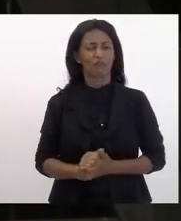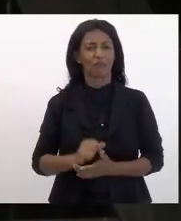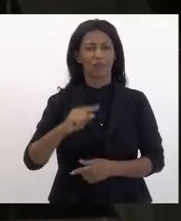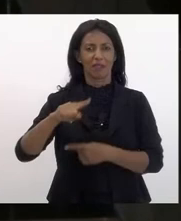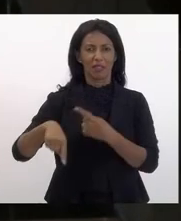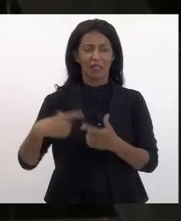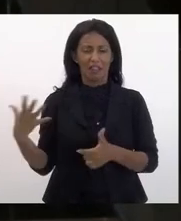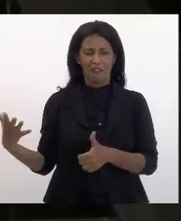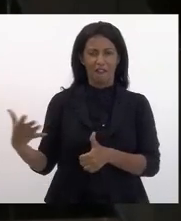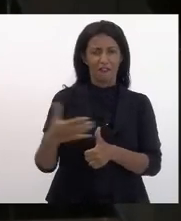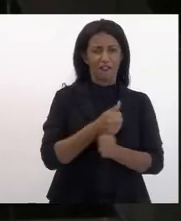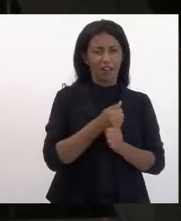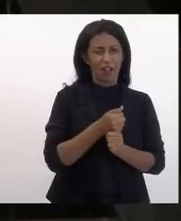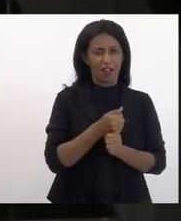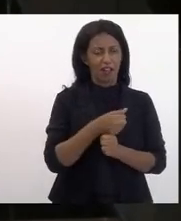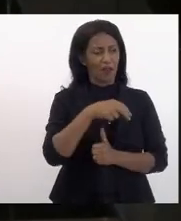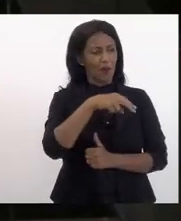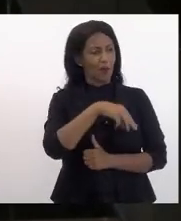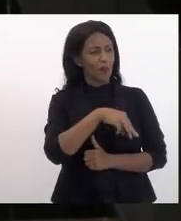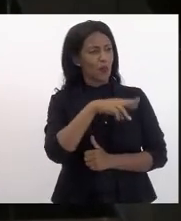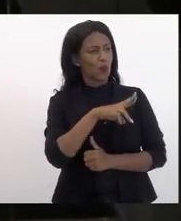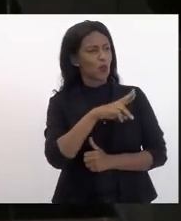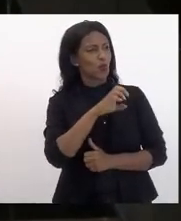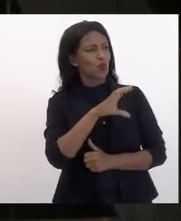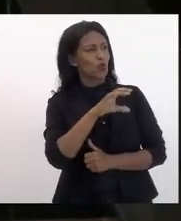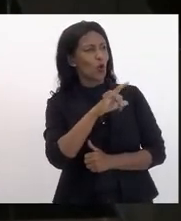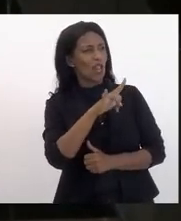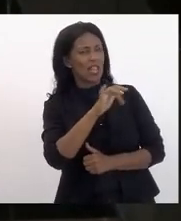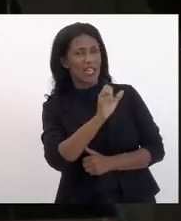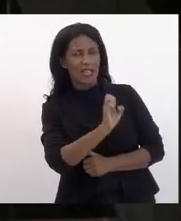depois do fascismo de Mussolini,